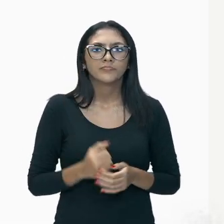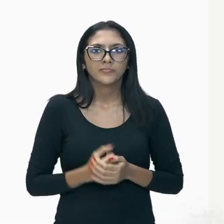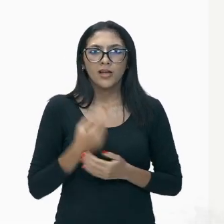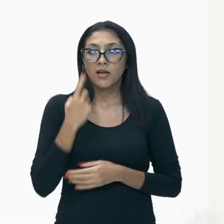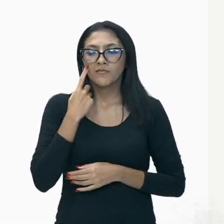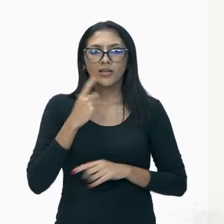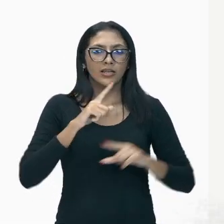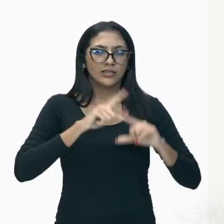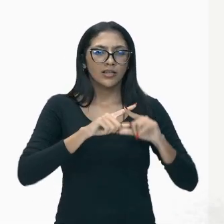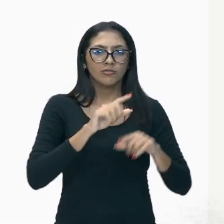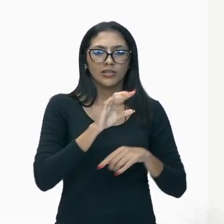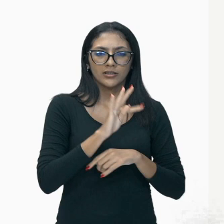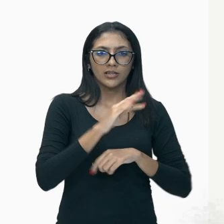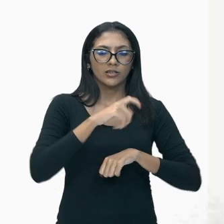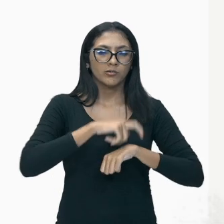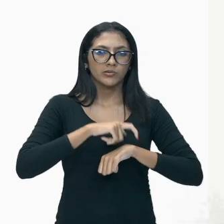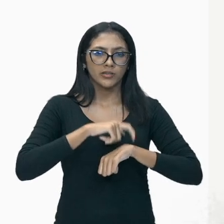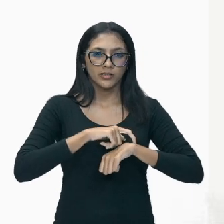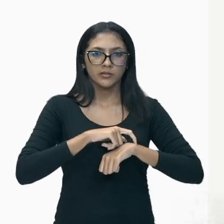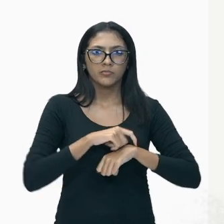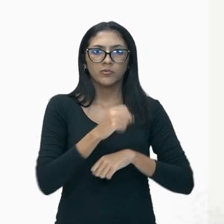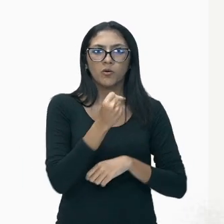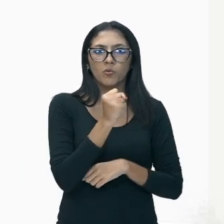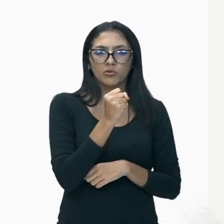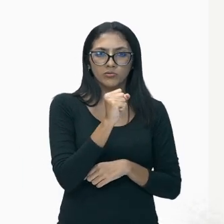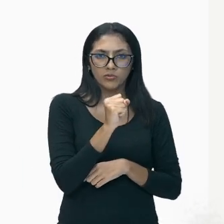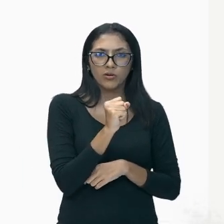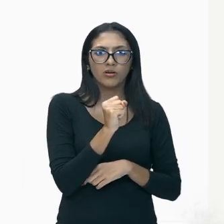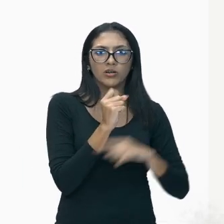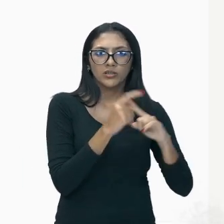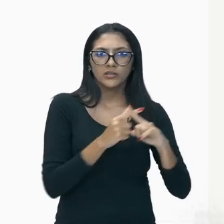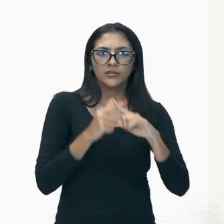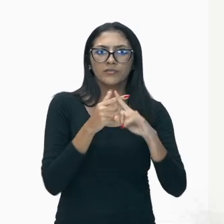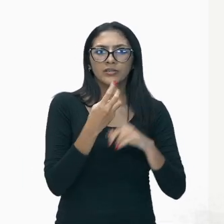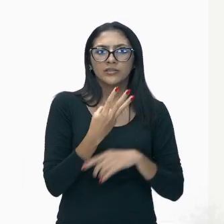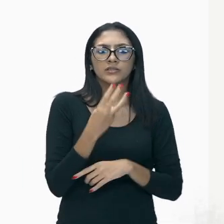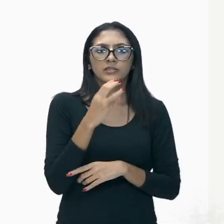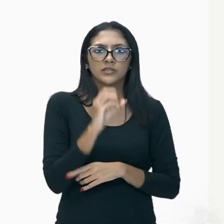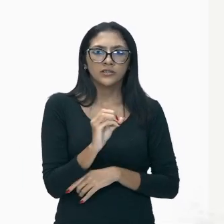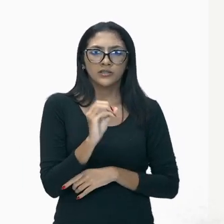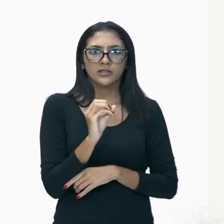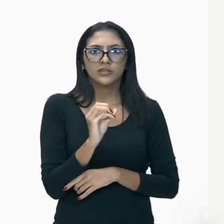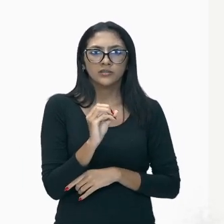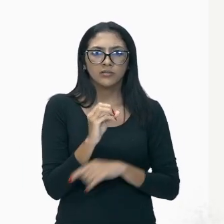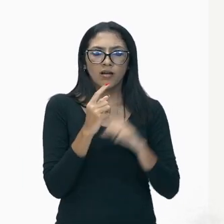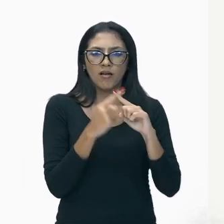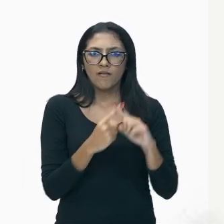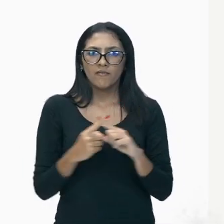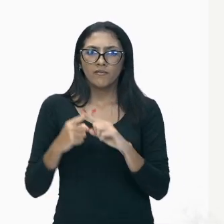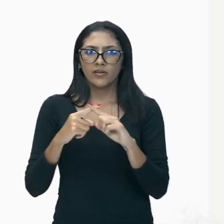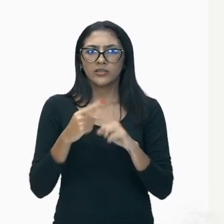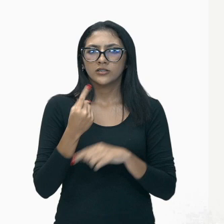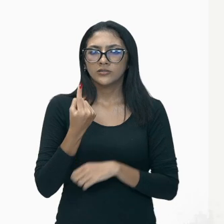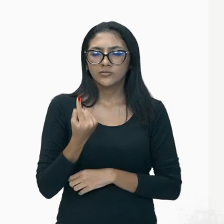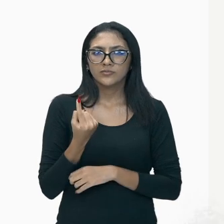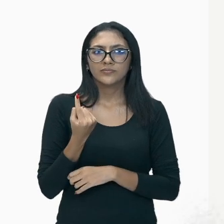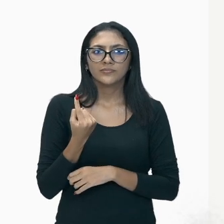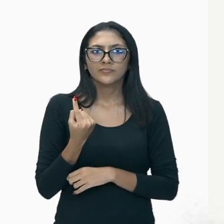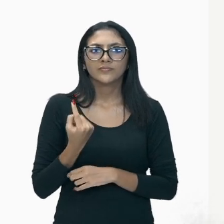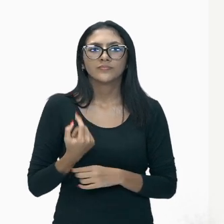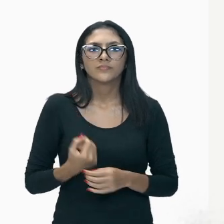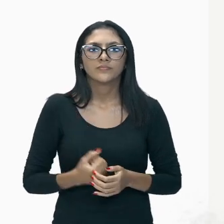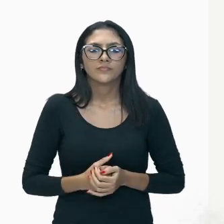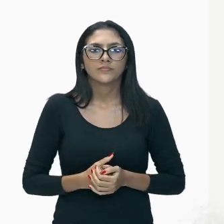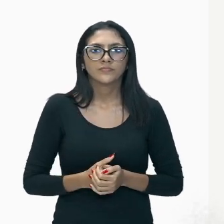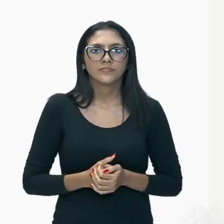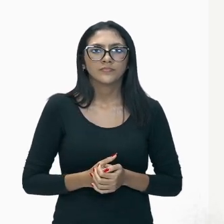ser igual a 8 vezes 30 e multiplico por 1. Aí tu tens aí.